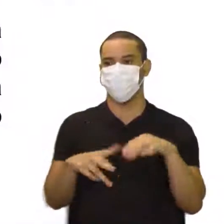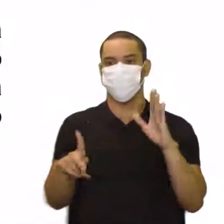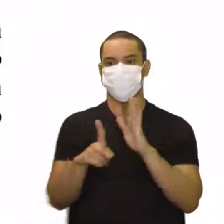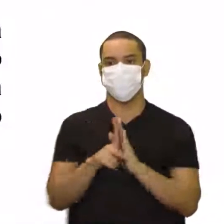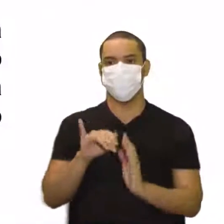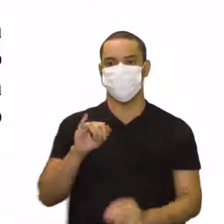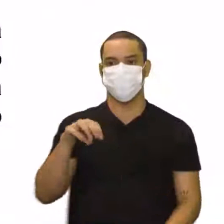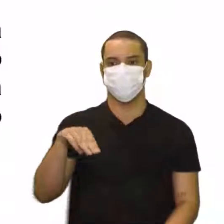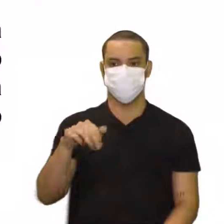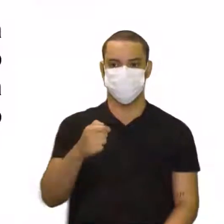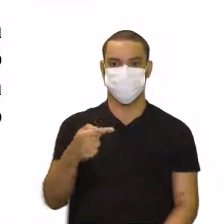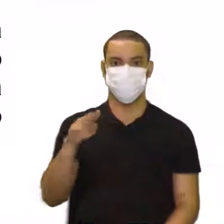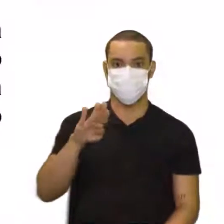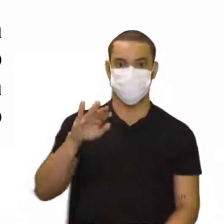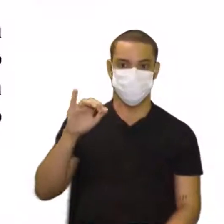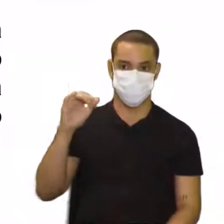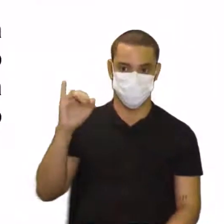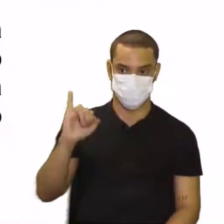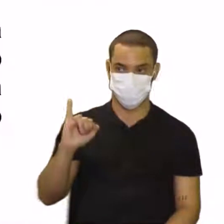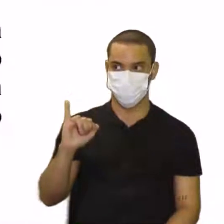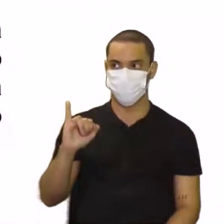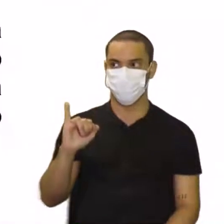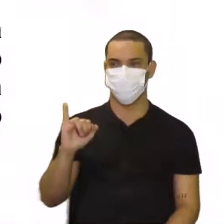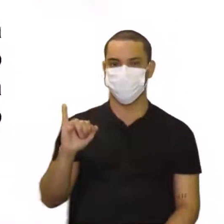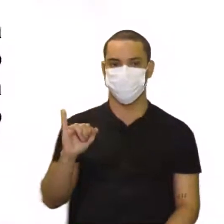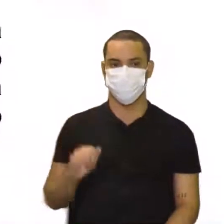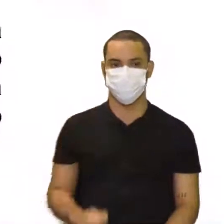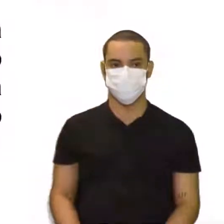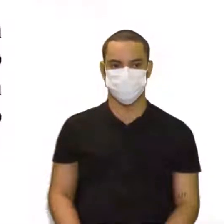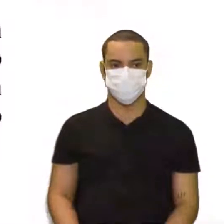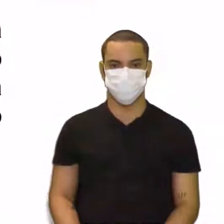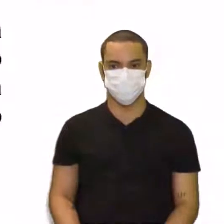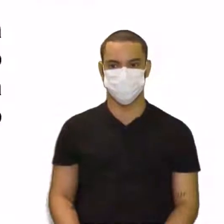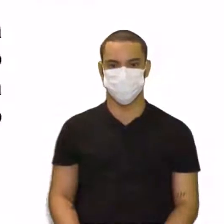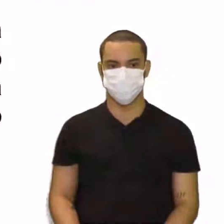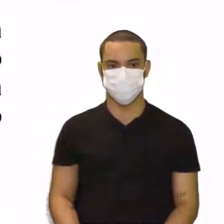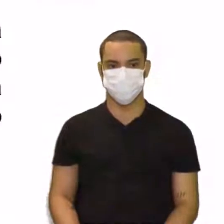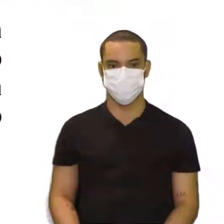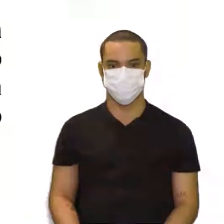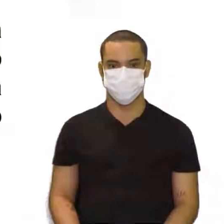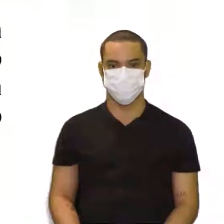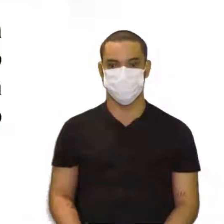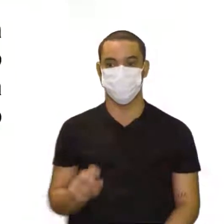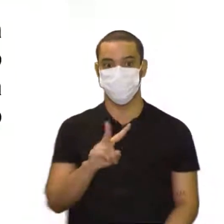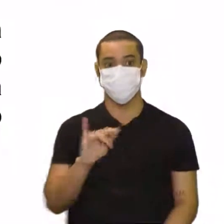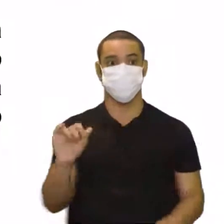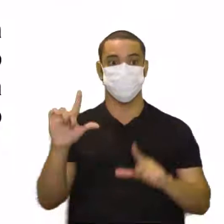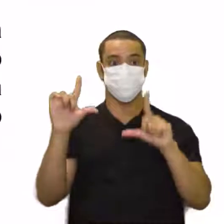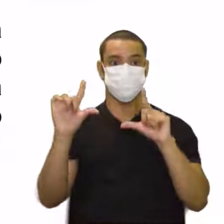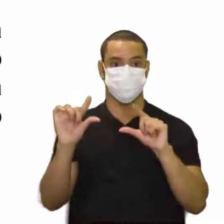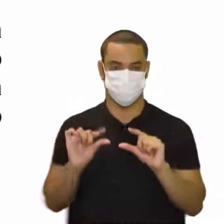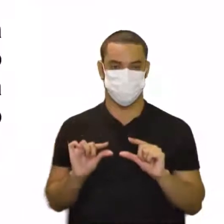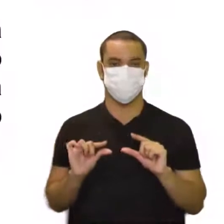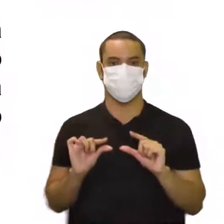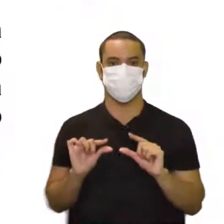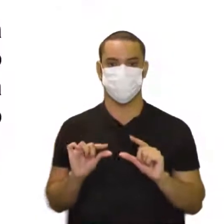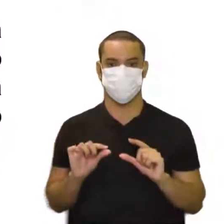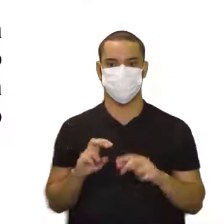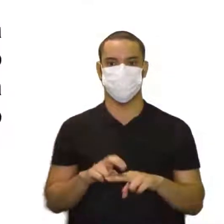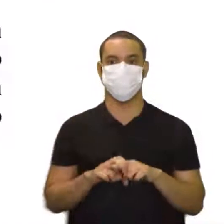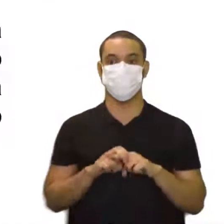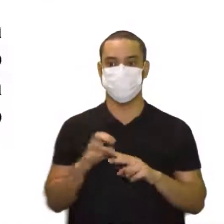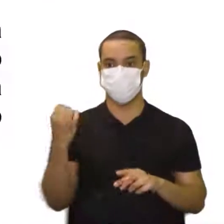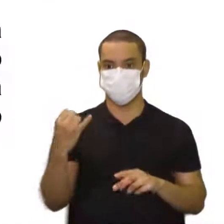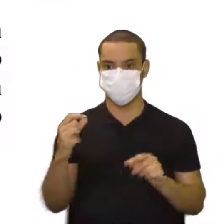ímã, que está sendo movido aí, da esquerda para a direita, irá diminuir, tá? Então, se mover o